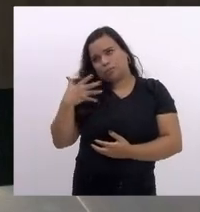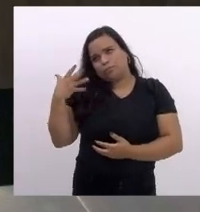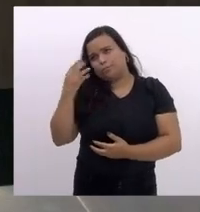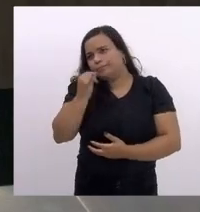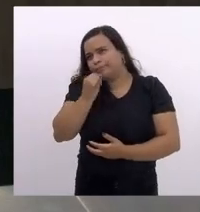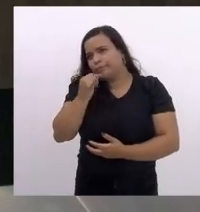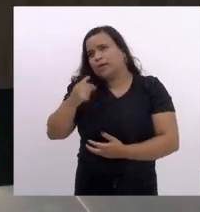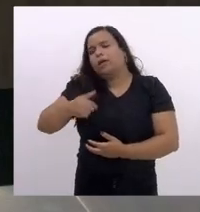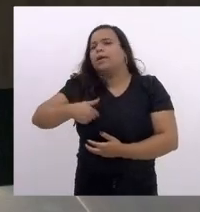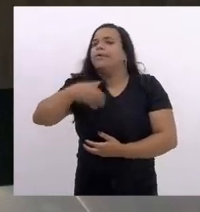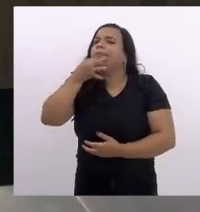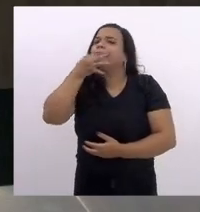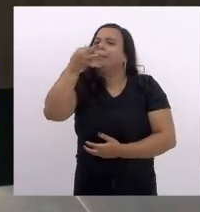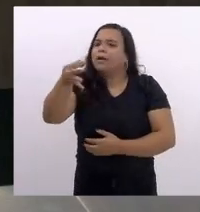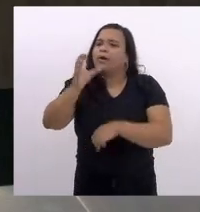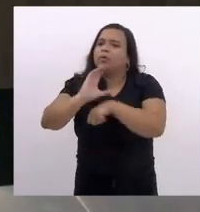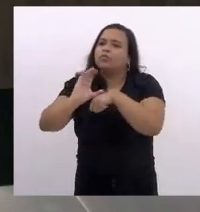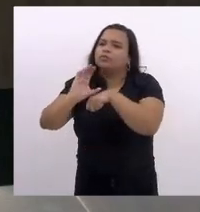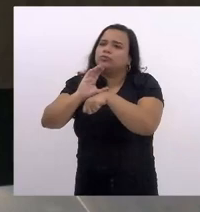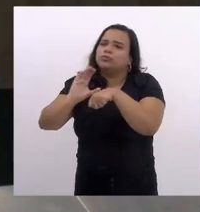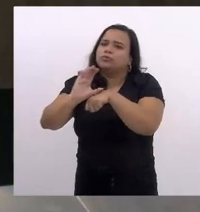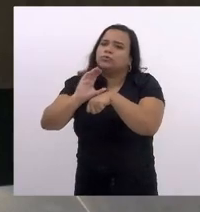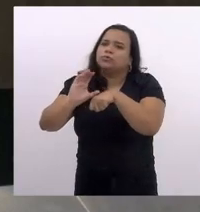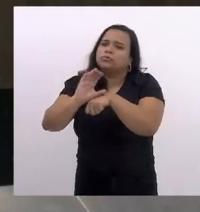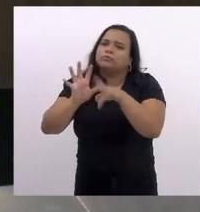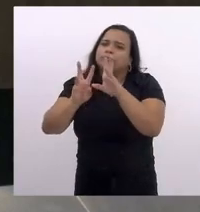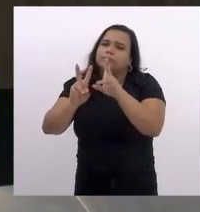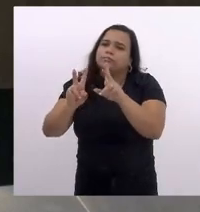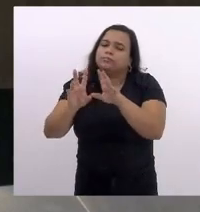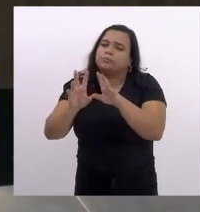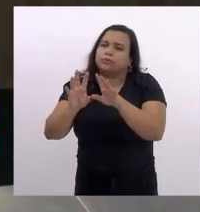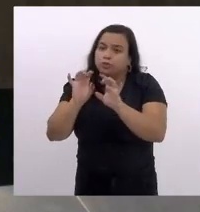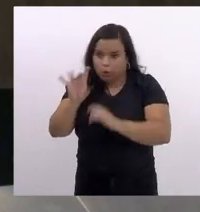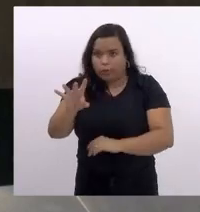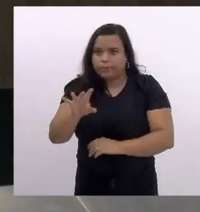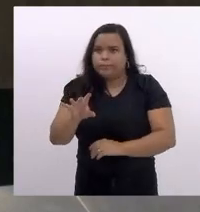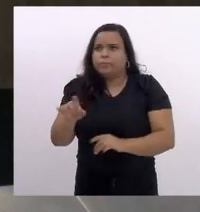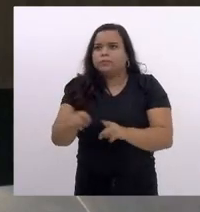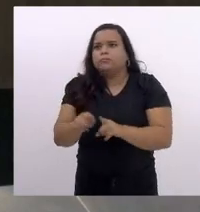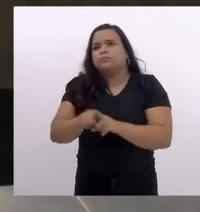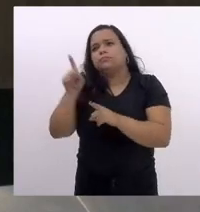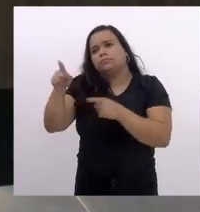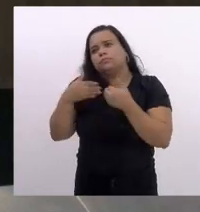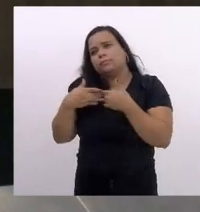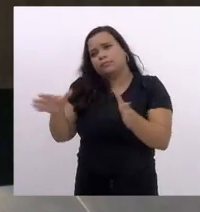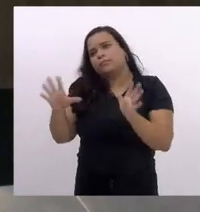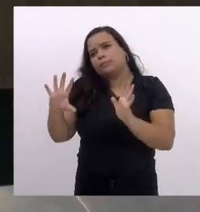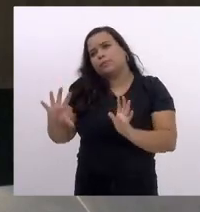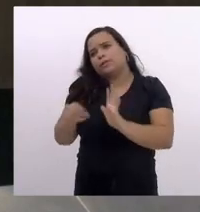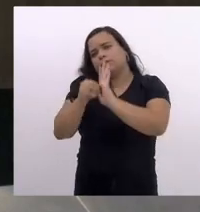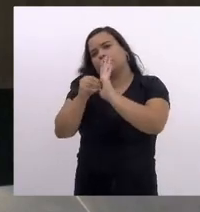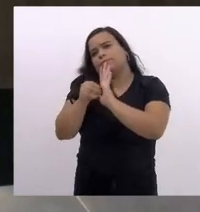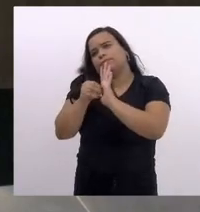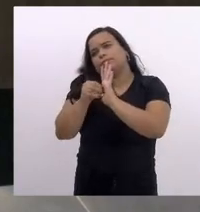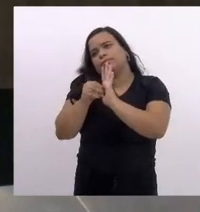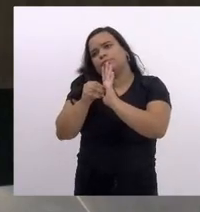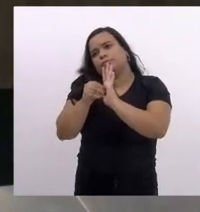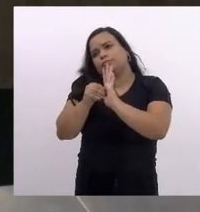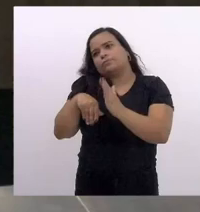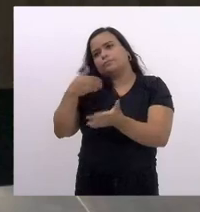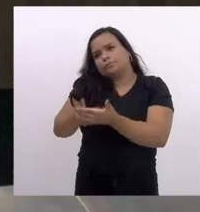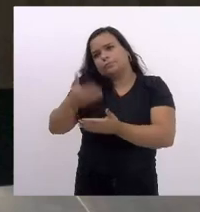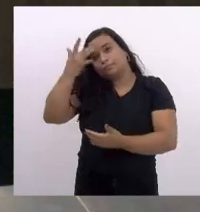dava o parecer pela constitucionalidade puro, só abriria para emenda até